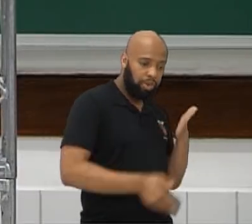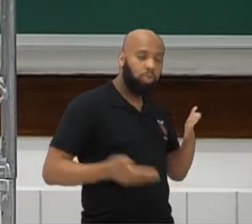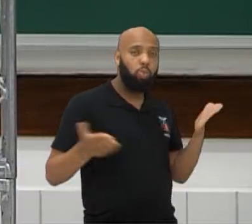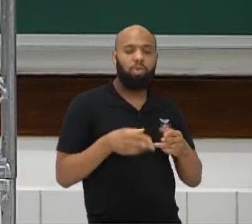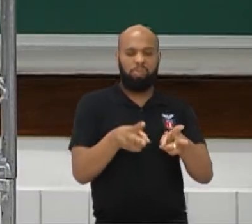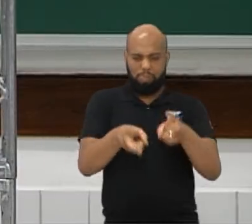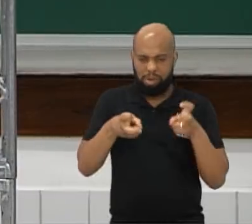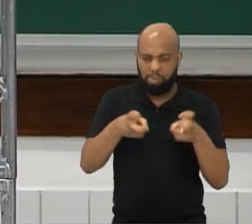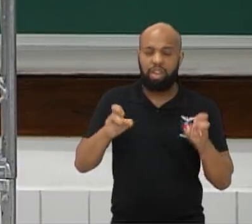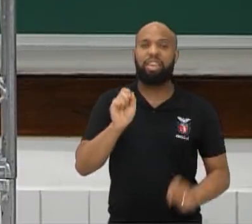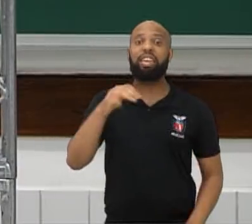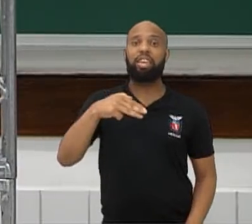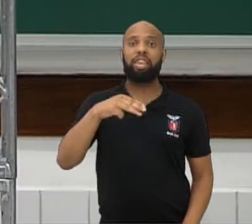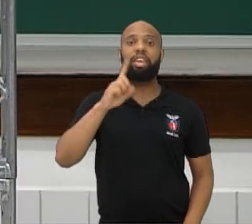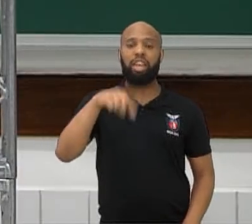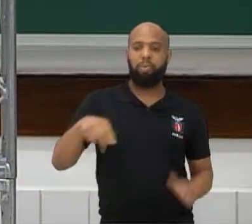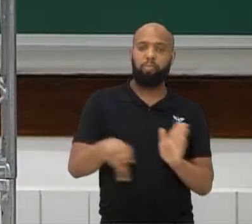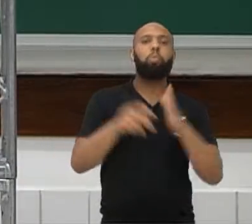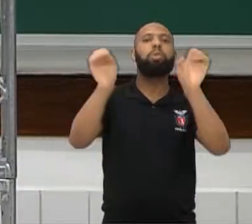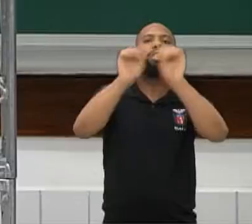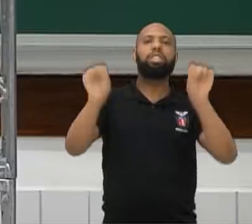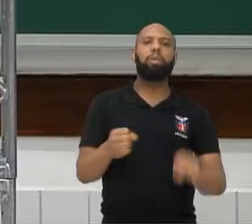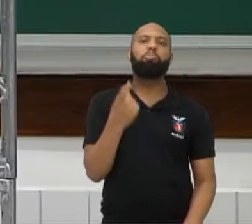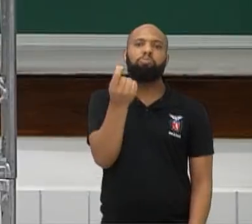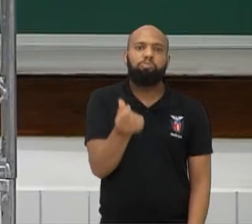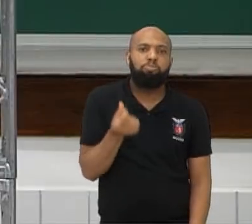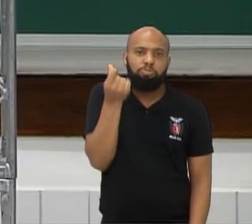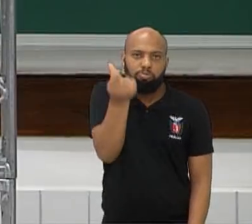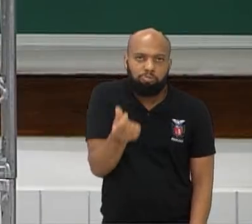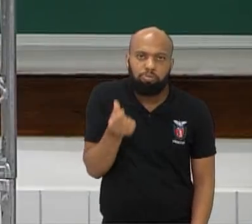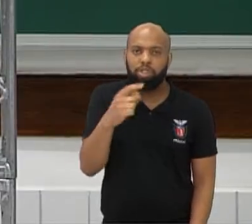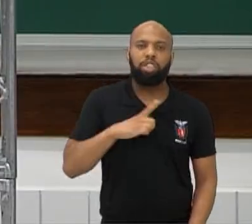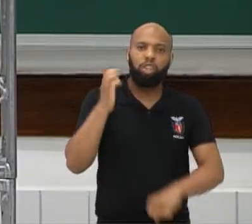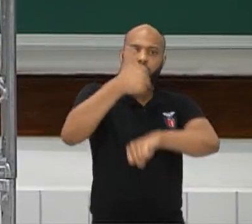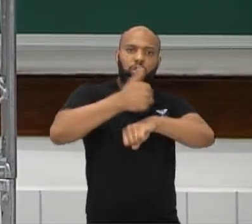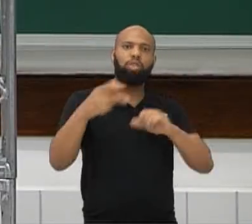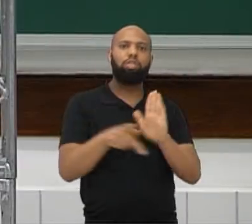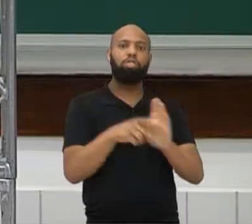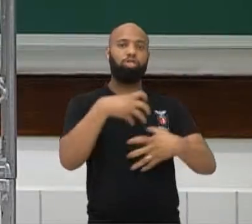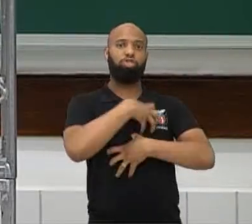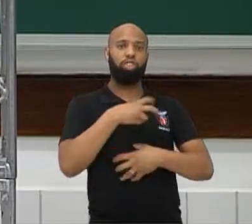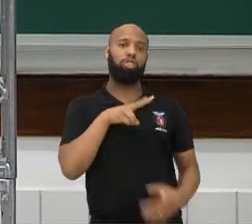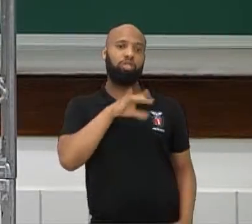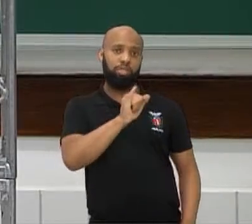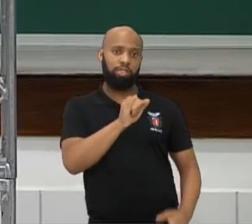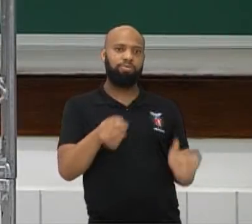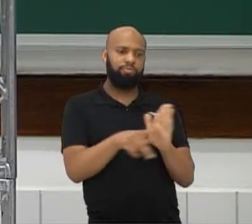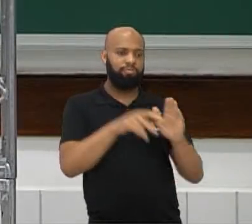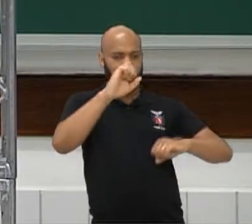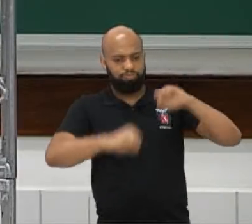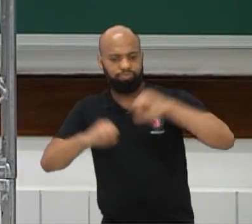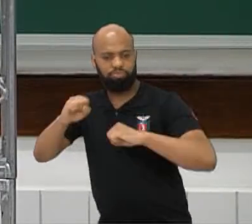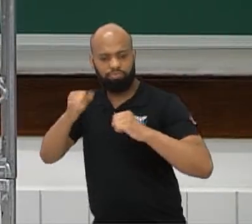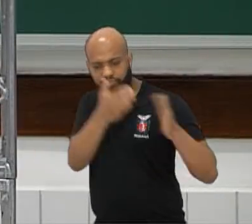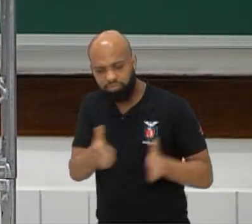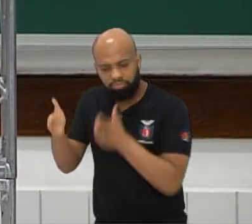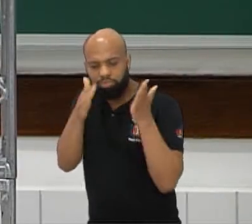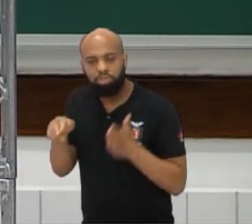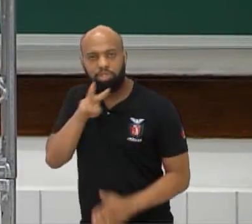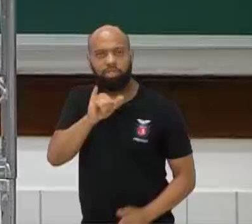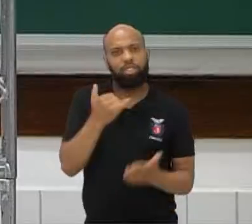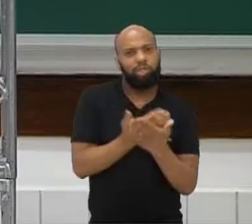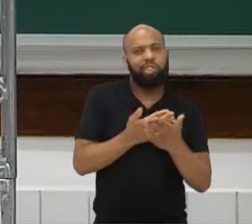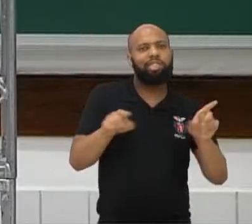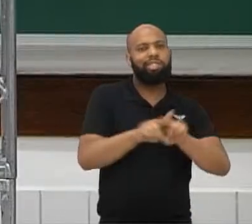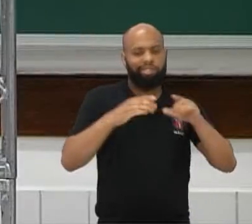explorado pelo capitalismo, pelo dono das indústrias, pelo dono dos meios de produção. A gente vai ver esse conceito com um pouco